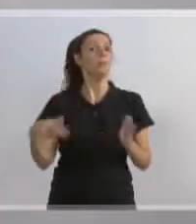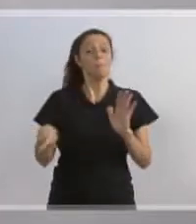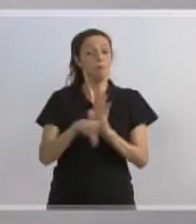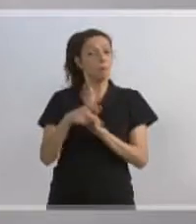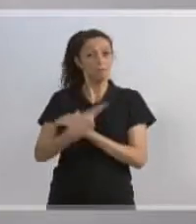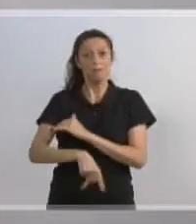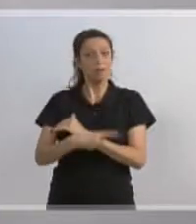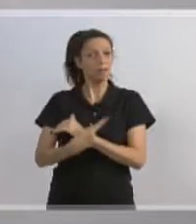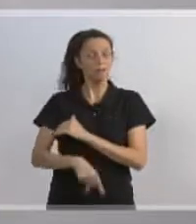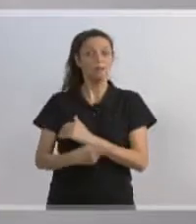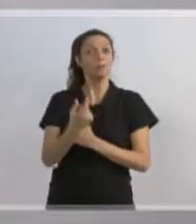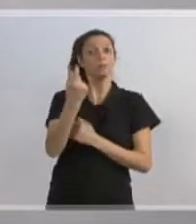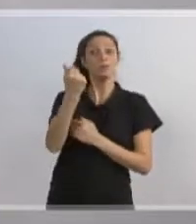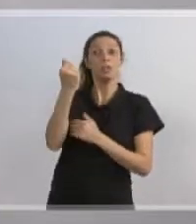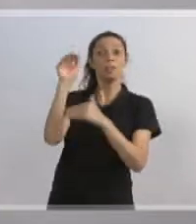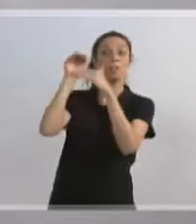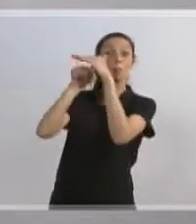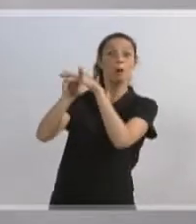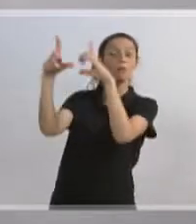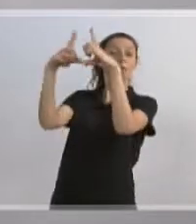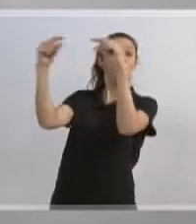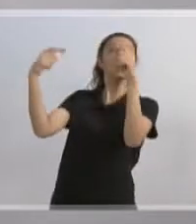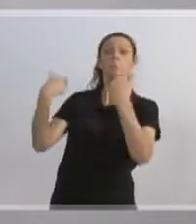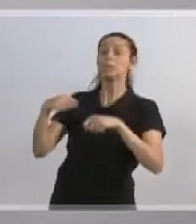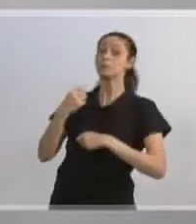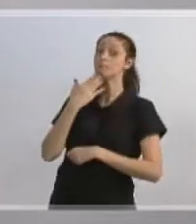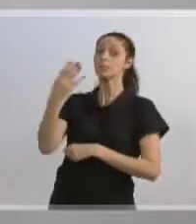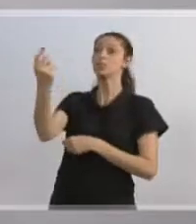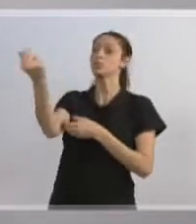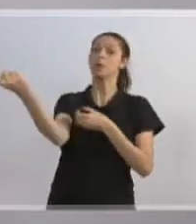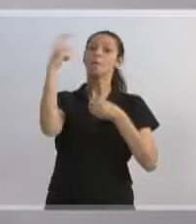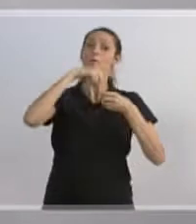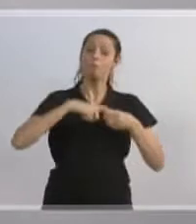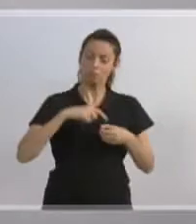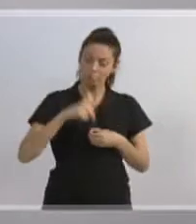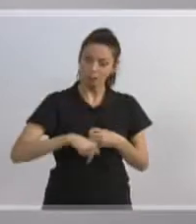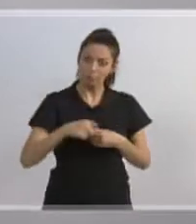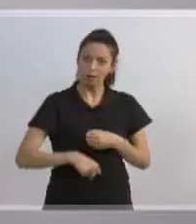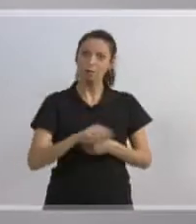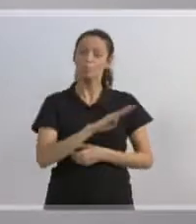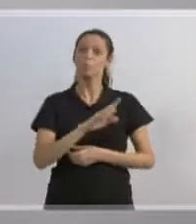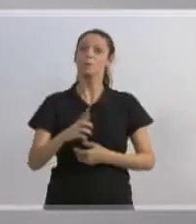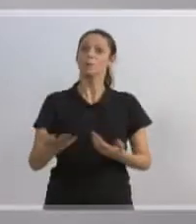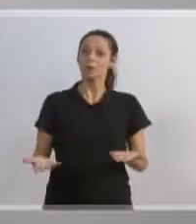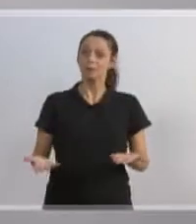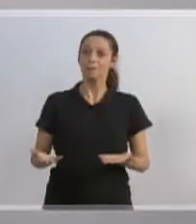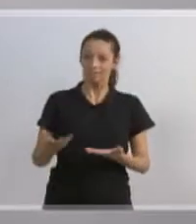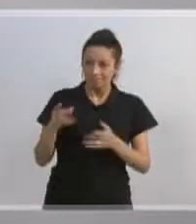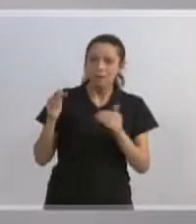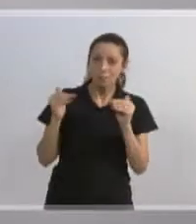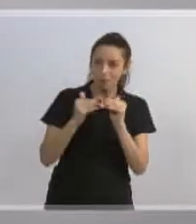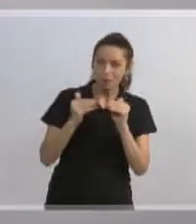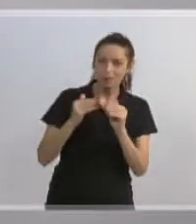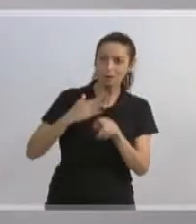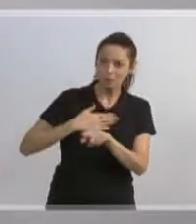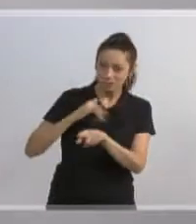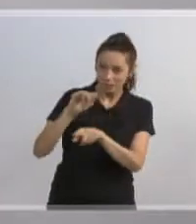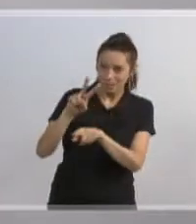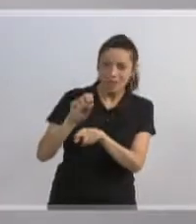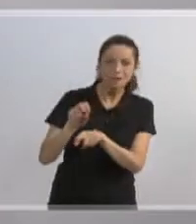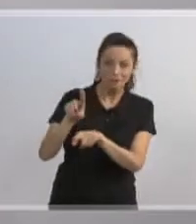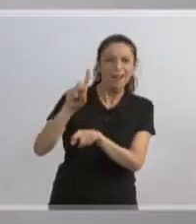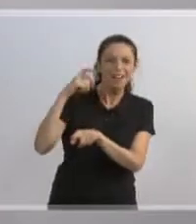e vão para Brasília. Nós temos, sim, que ir lá buscar de volta. É ou não é, Ivo Radlich? Eterno vereador que se faz presente nessa casa. Seja bem-vindo,